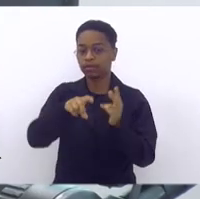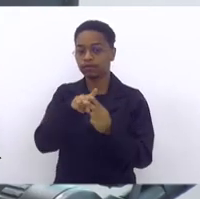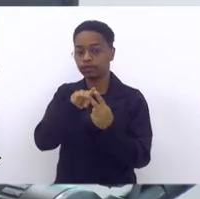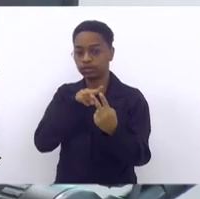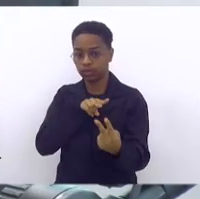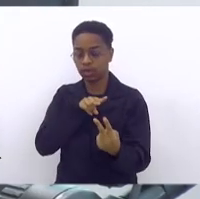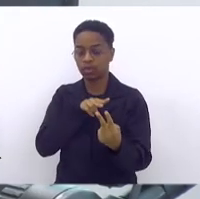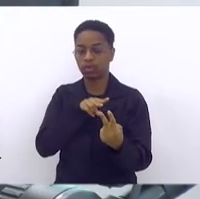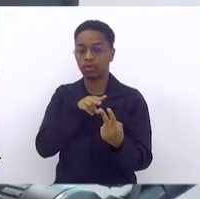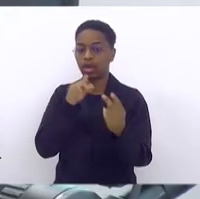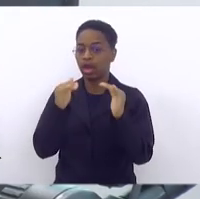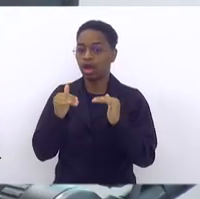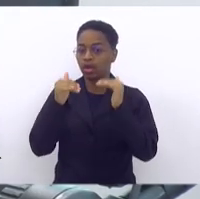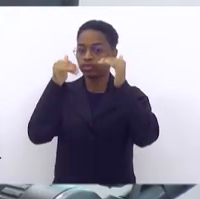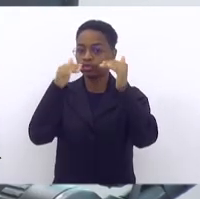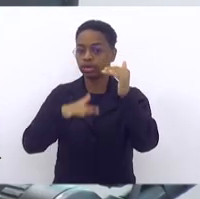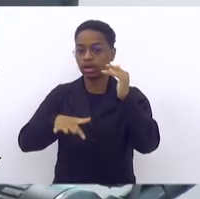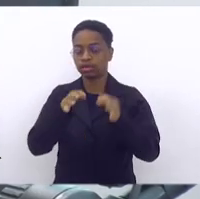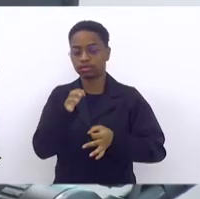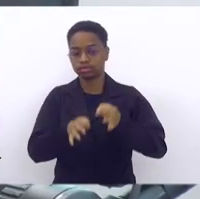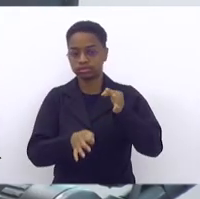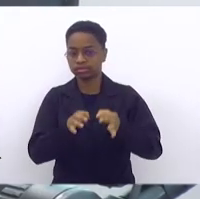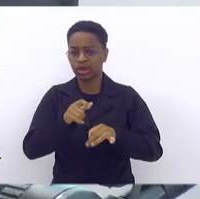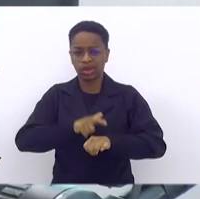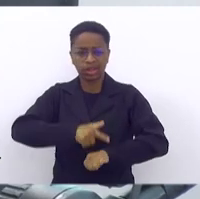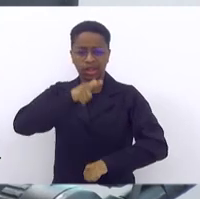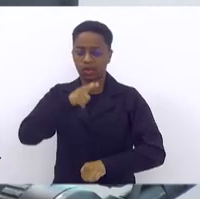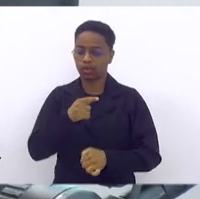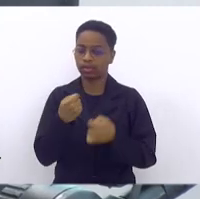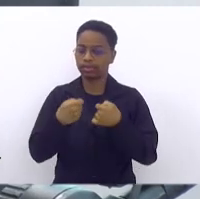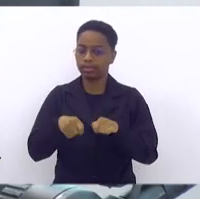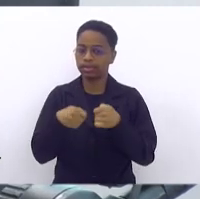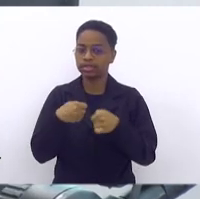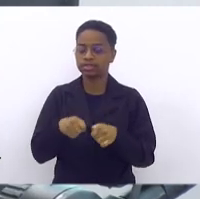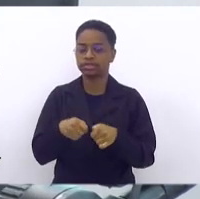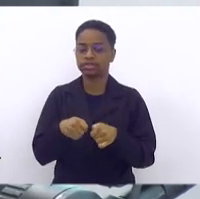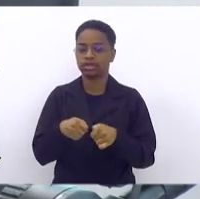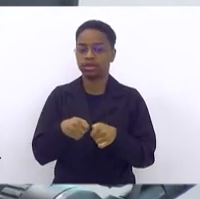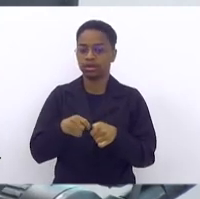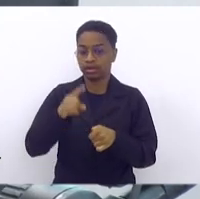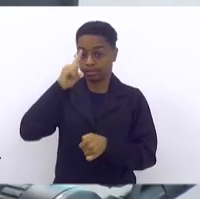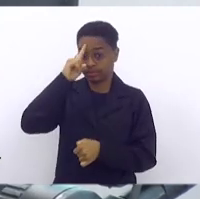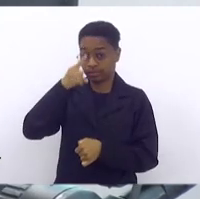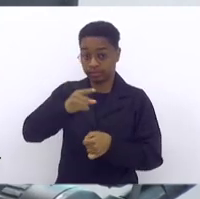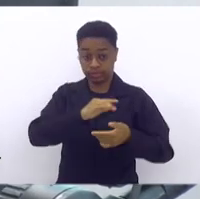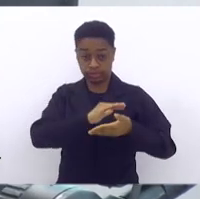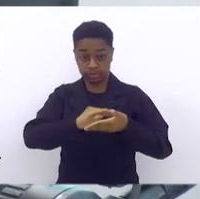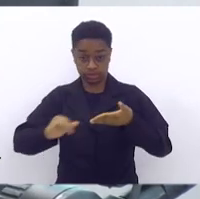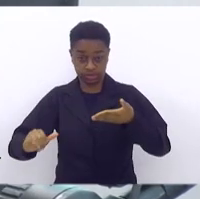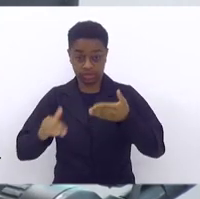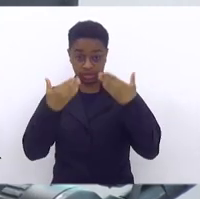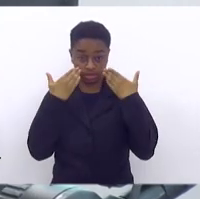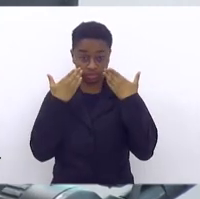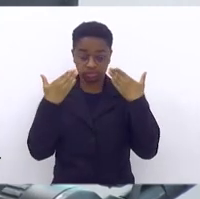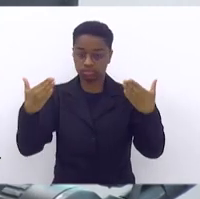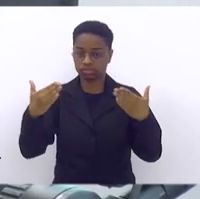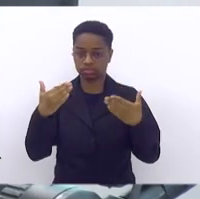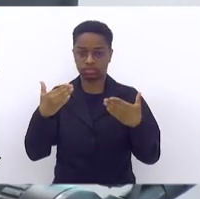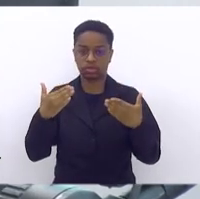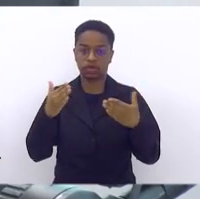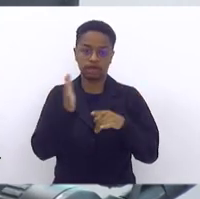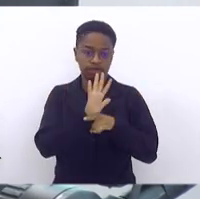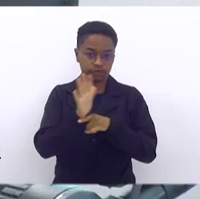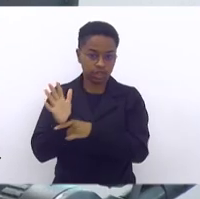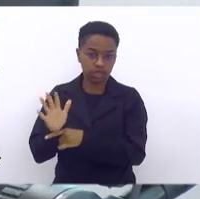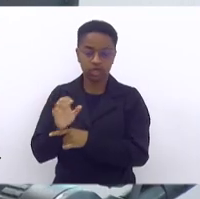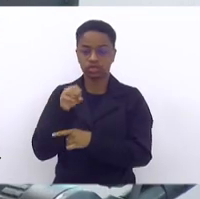que a autoridade judicial imediatamente determinasse a retirada da exposição do